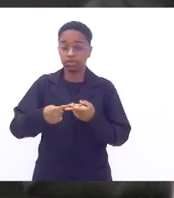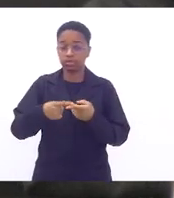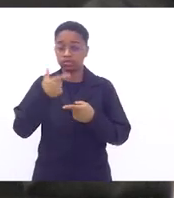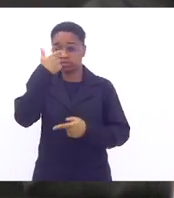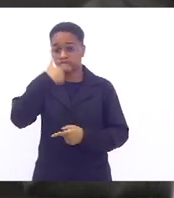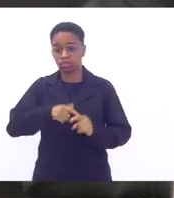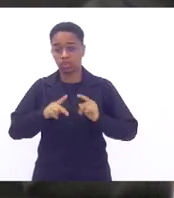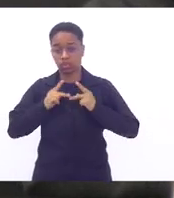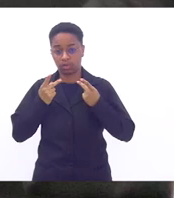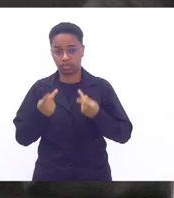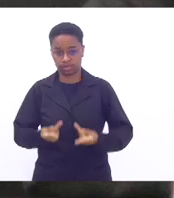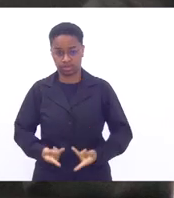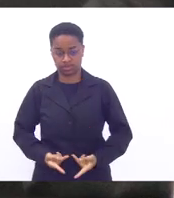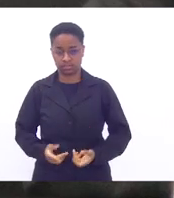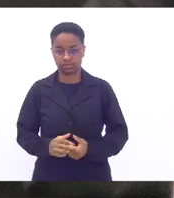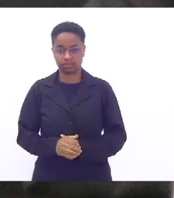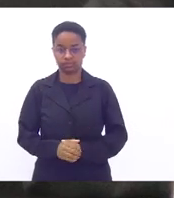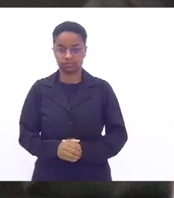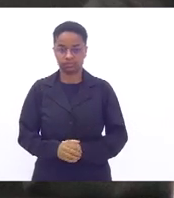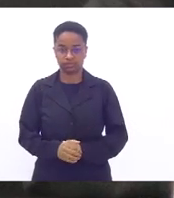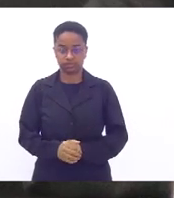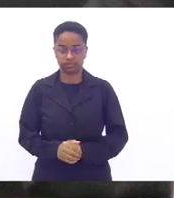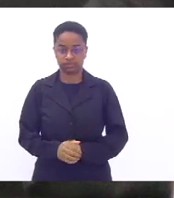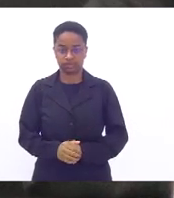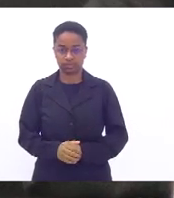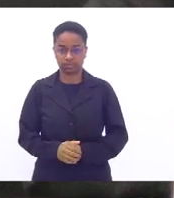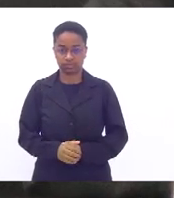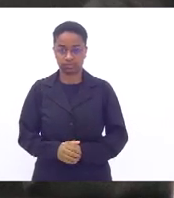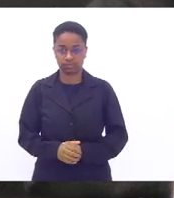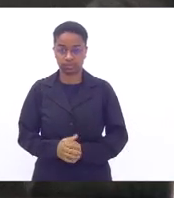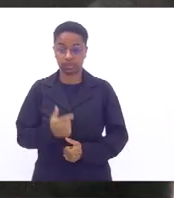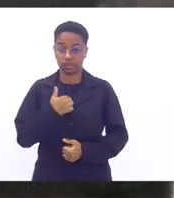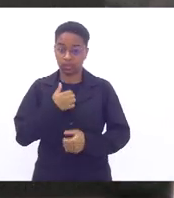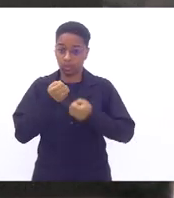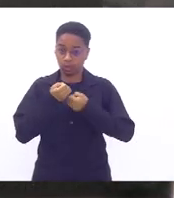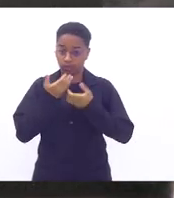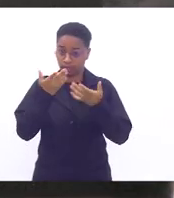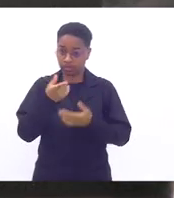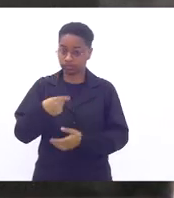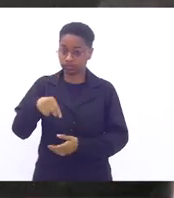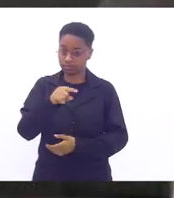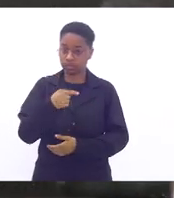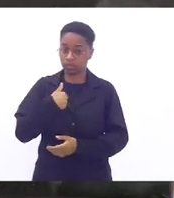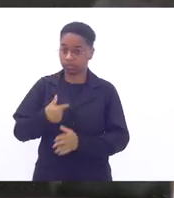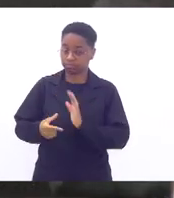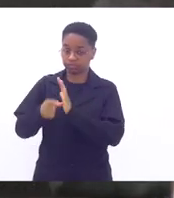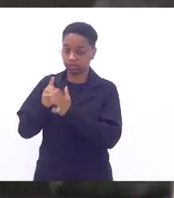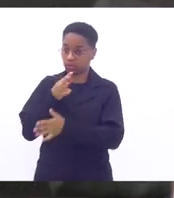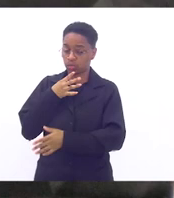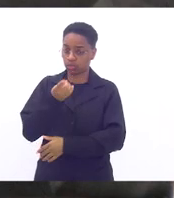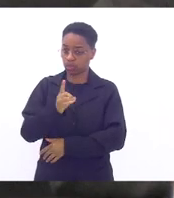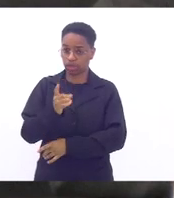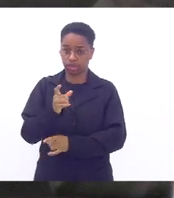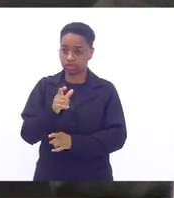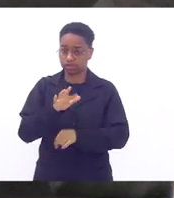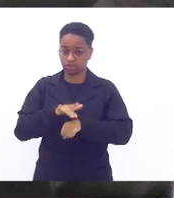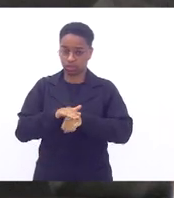humano confesso que eu não conhecia essa doença